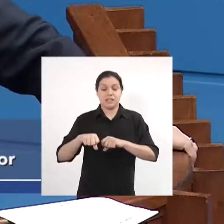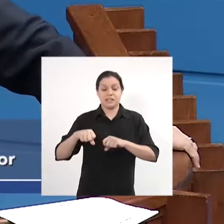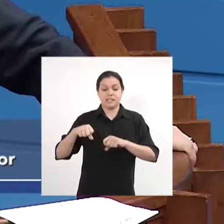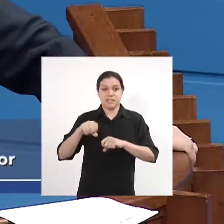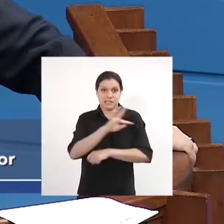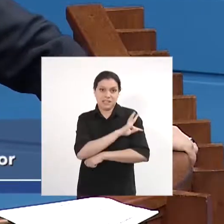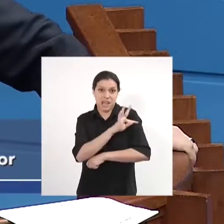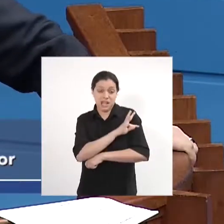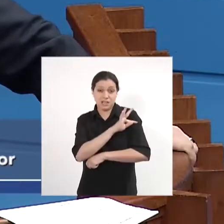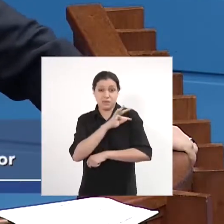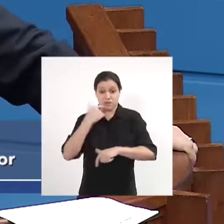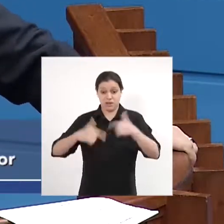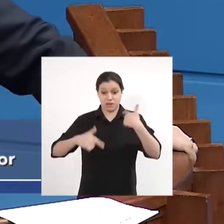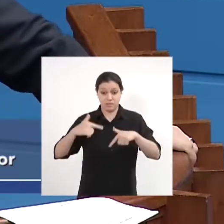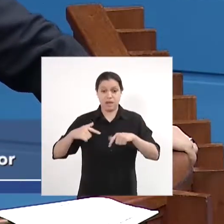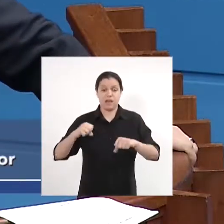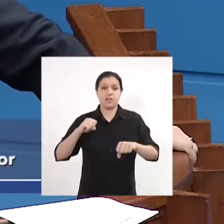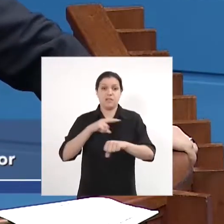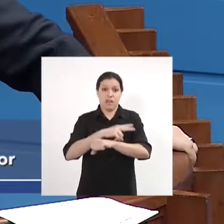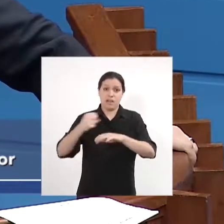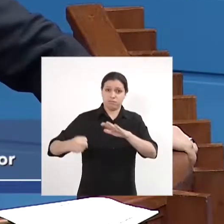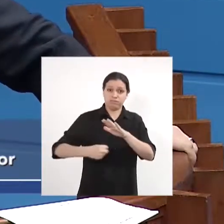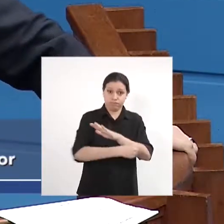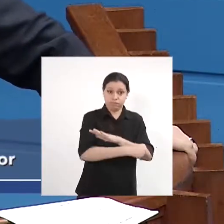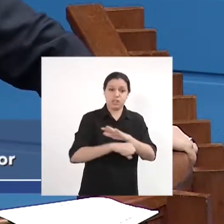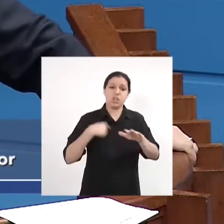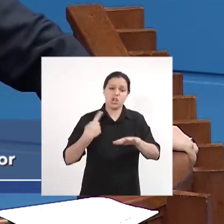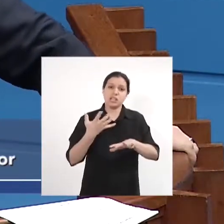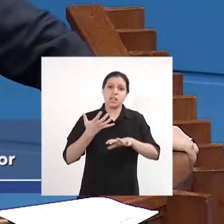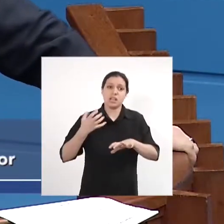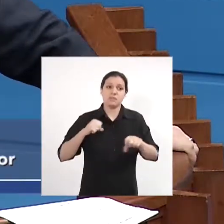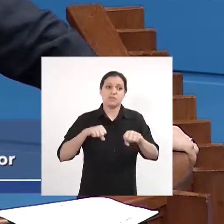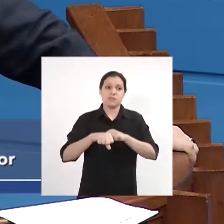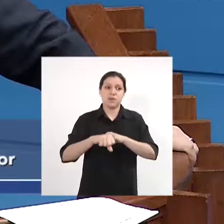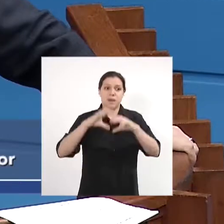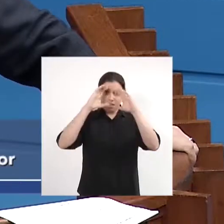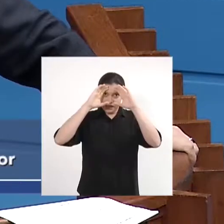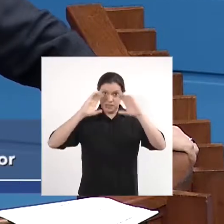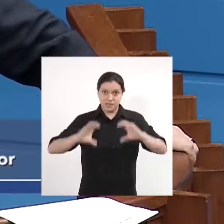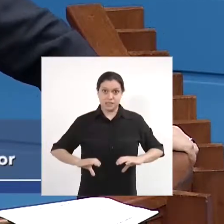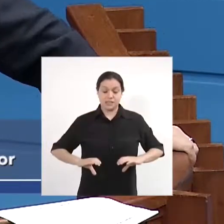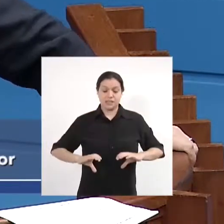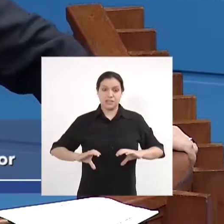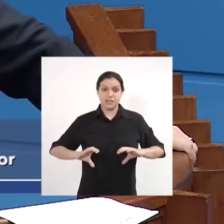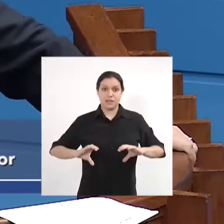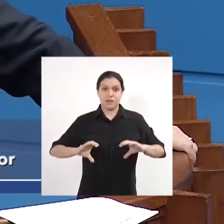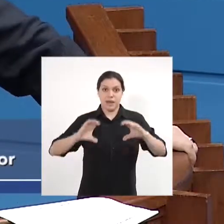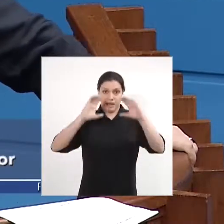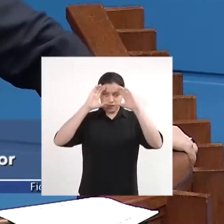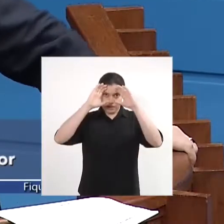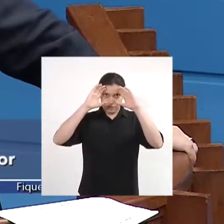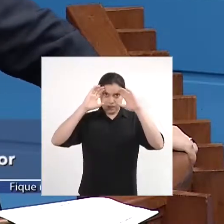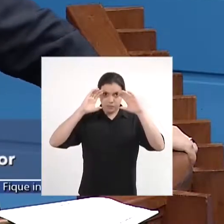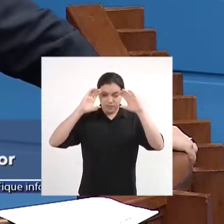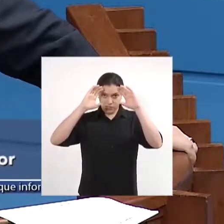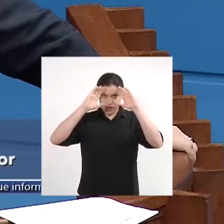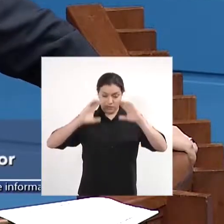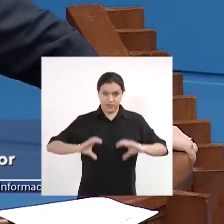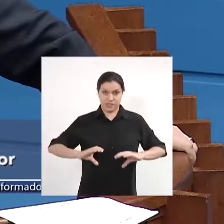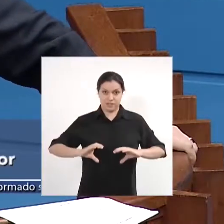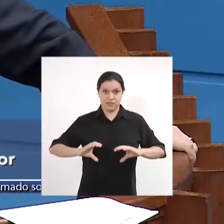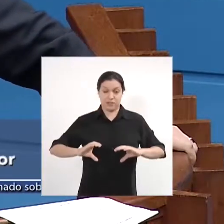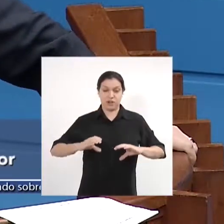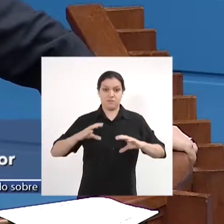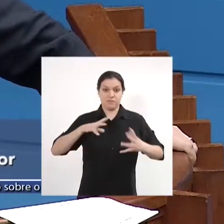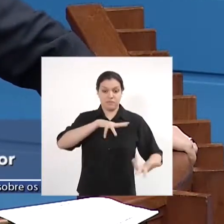mercado de trabalho. Nós queremos, acima de tudo, formar bons cidadãos para atuar no mundo do trabalho,